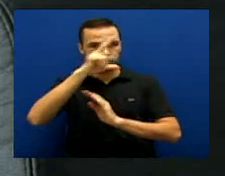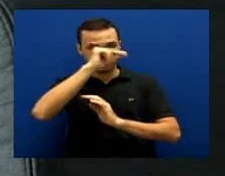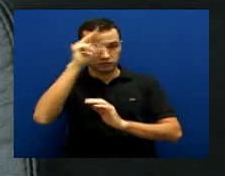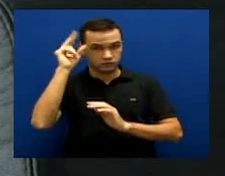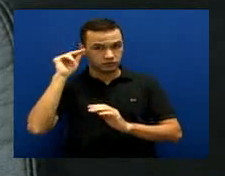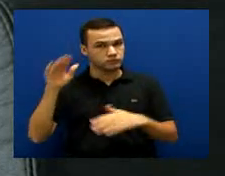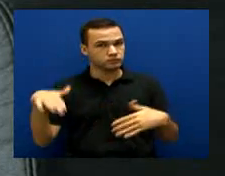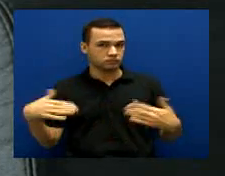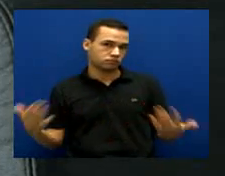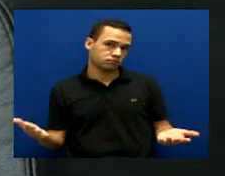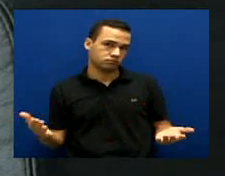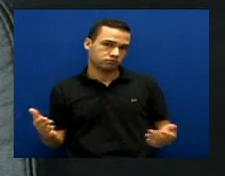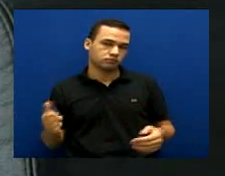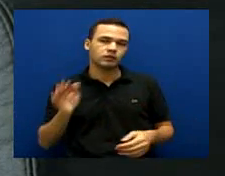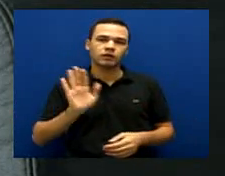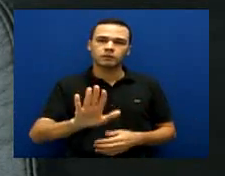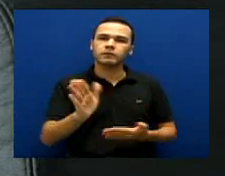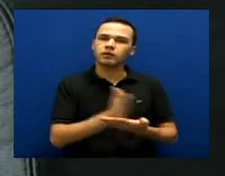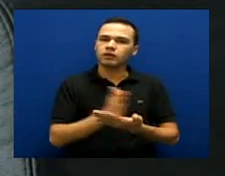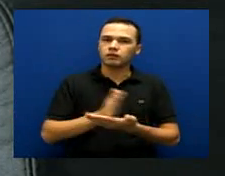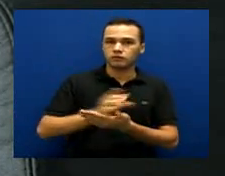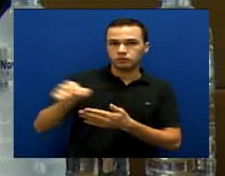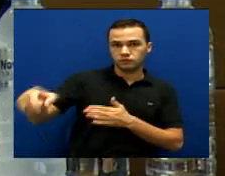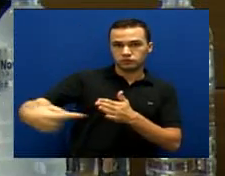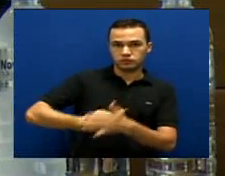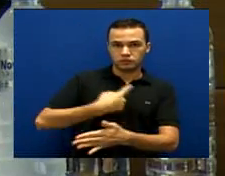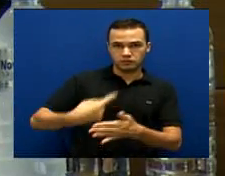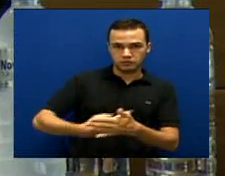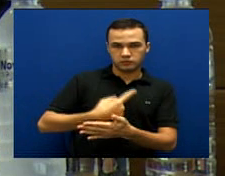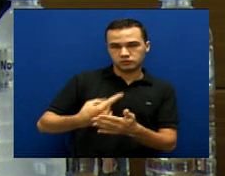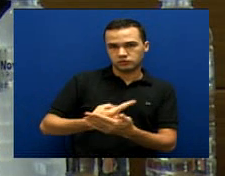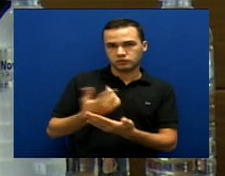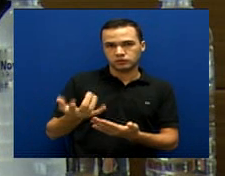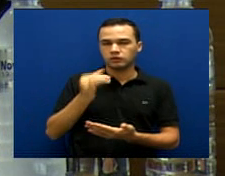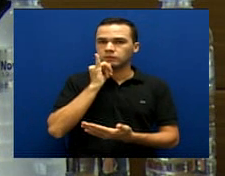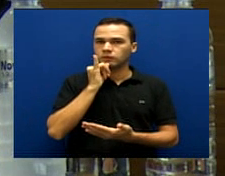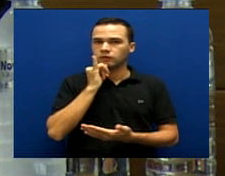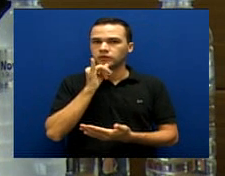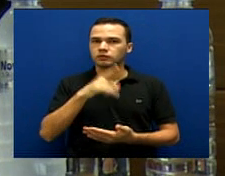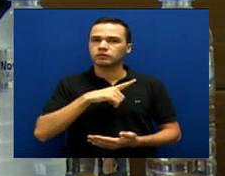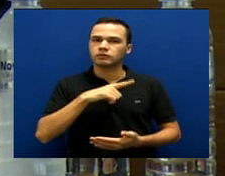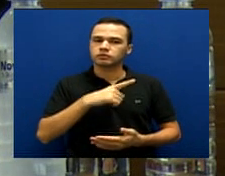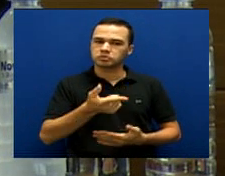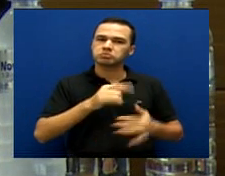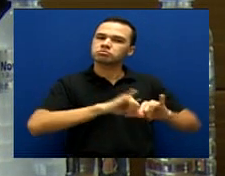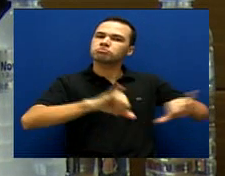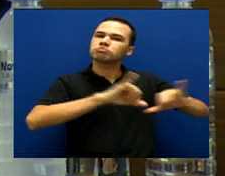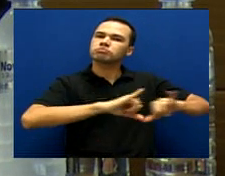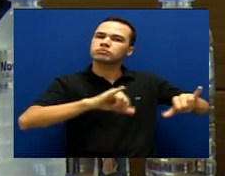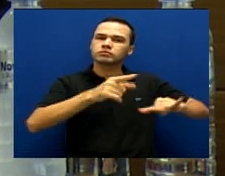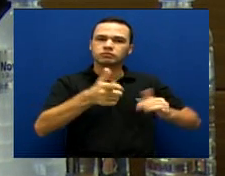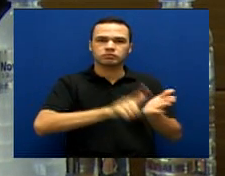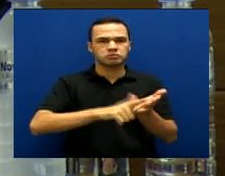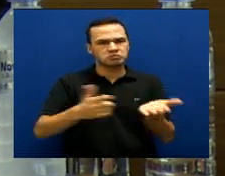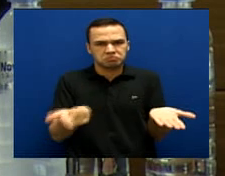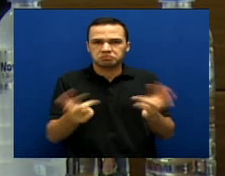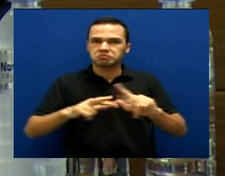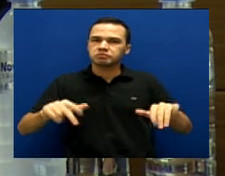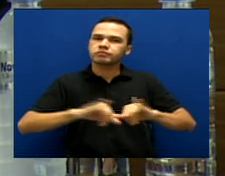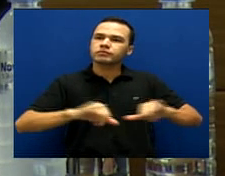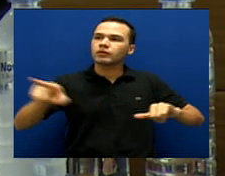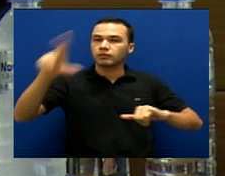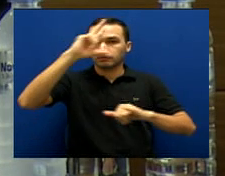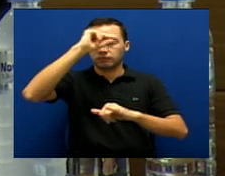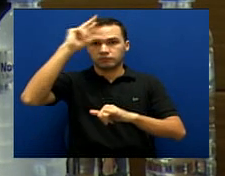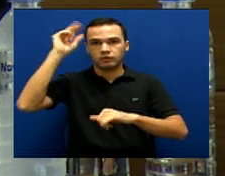e então é só que essas questões que só não me disse se referem a questões é que estão sendo divulgados amigos e pela imprensa o prefeito vai